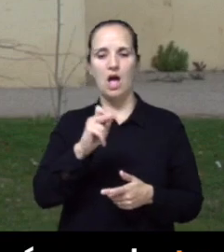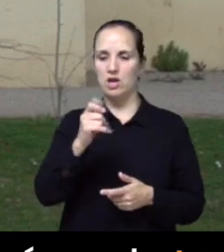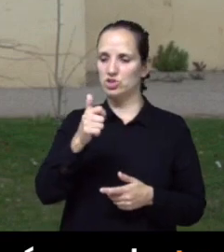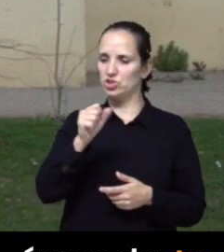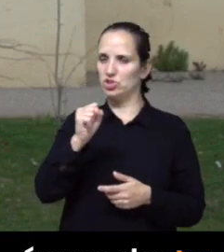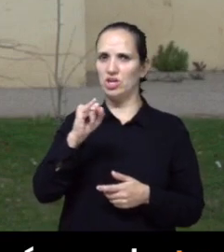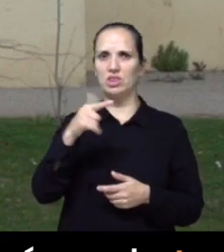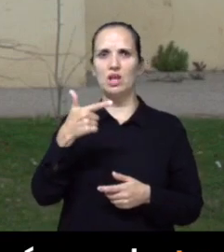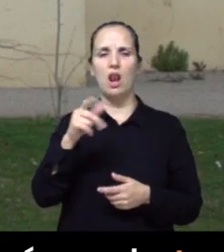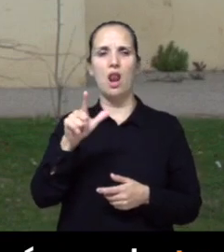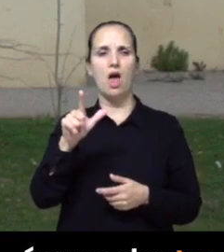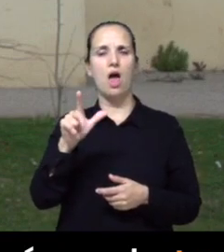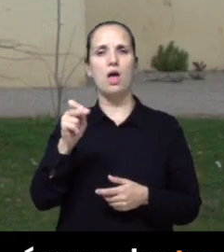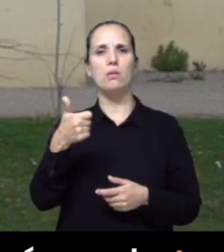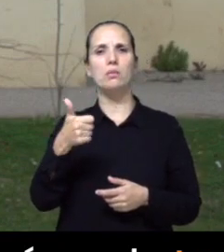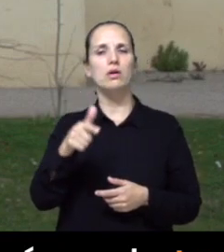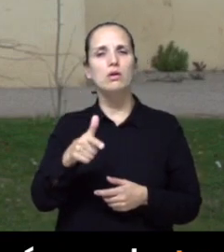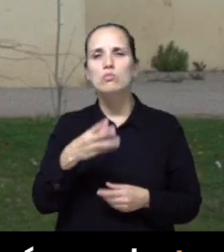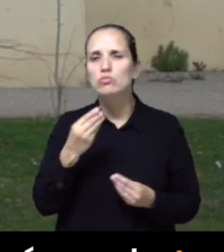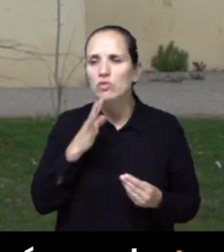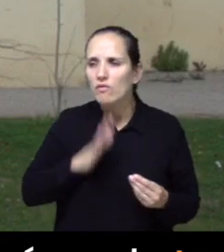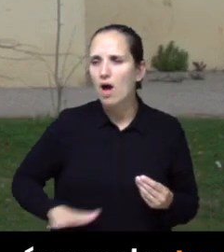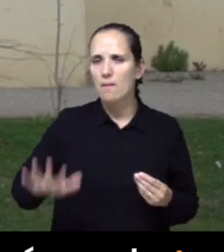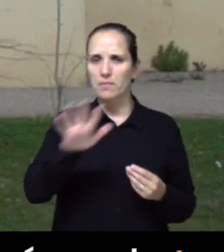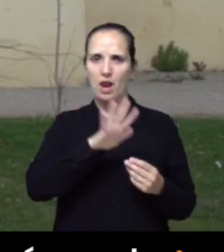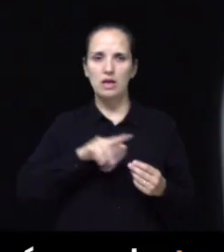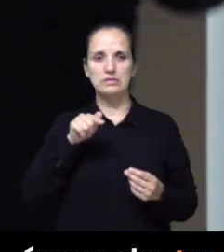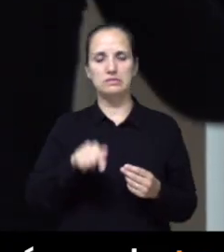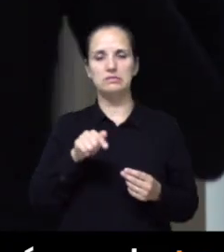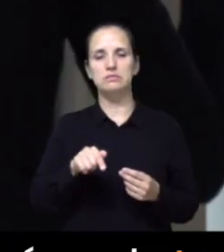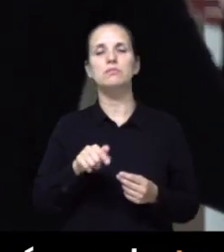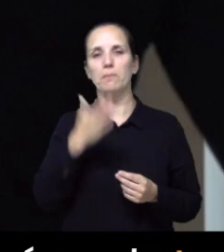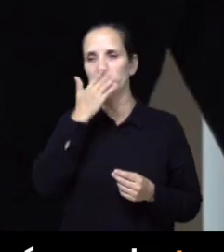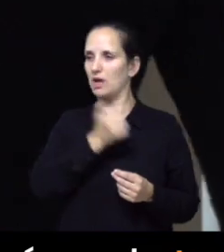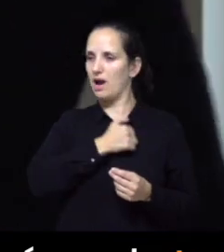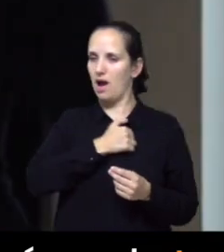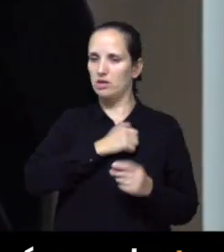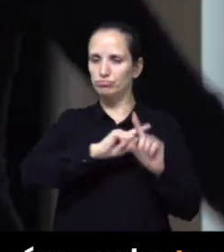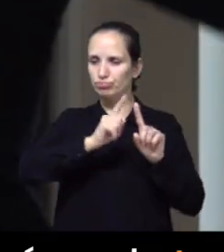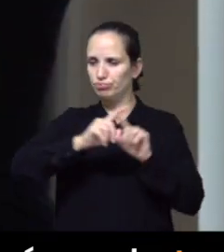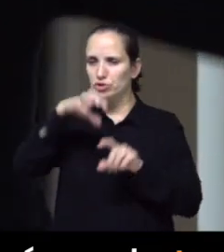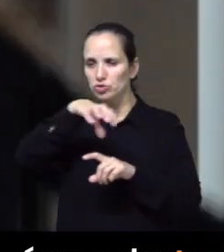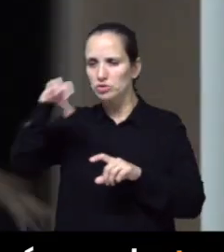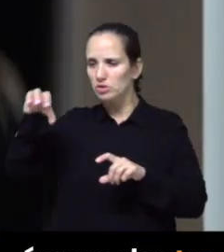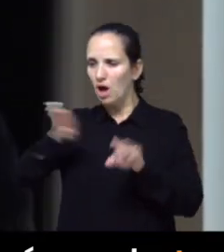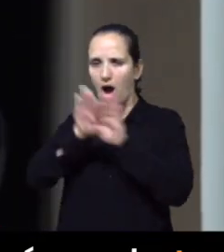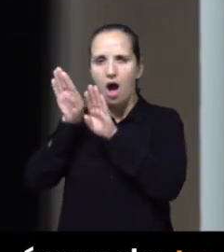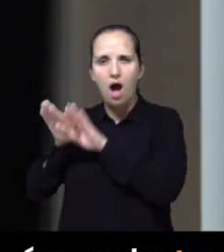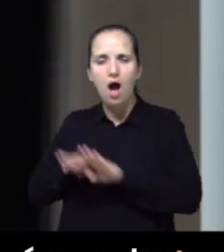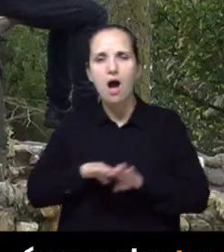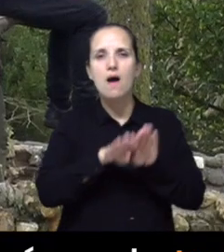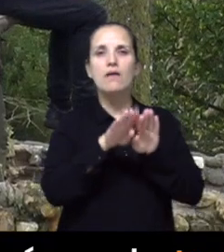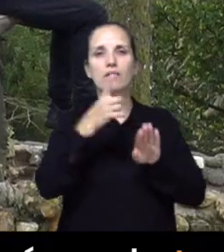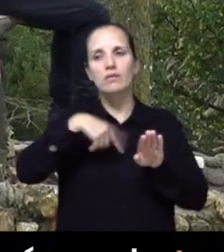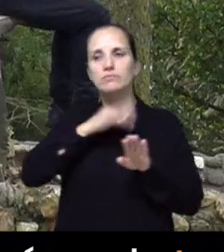O Agite Lab para mim é um sítio muito familiar, porque aqui acaba por ser uma casa com vários espaços